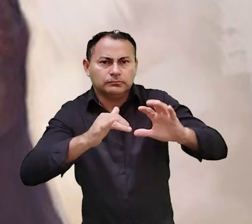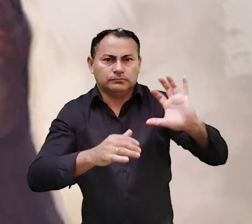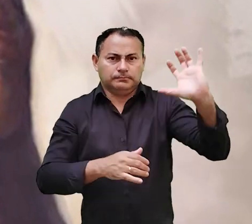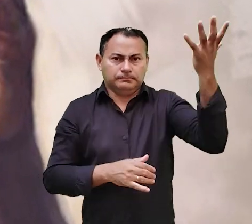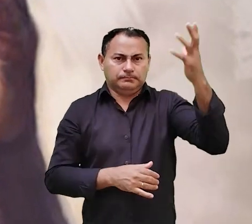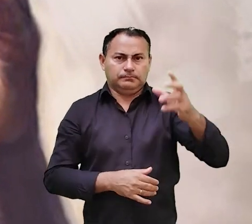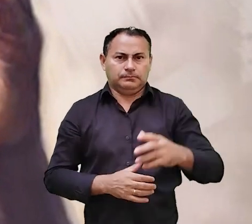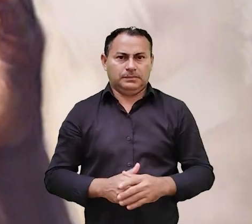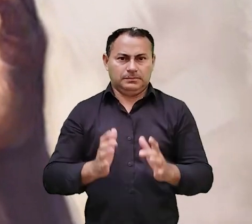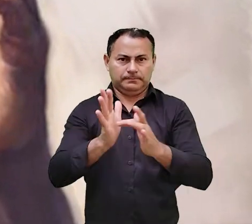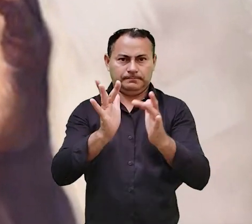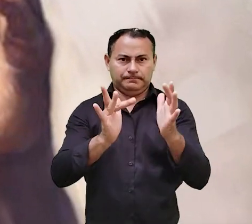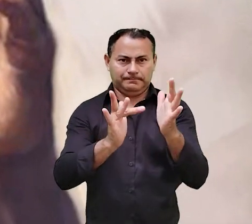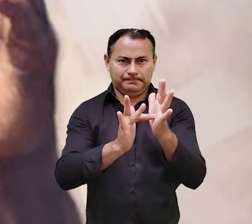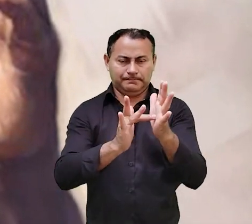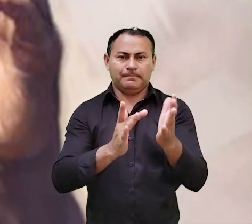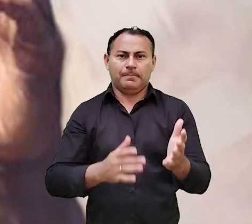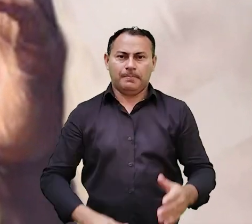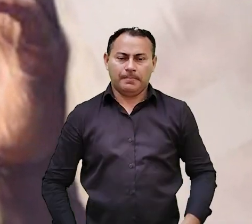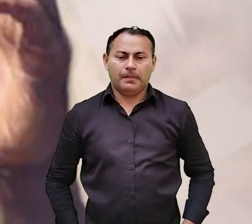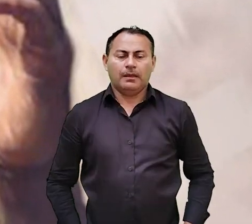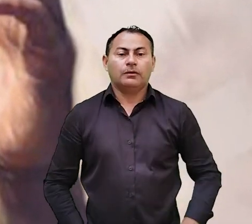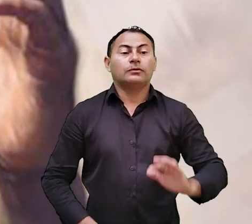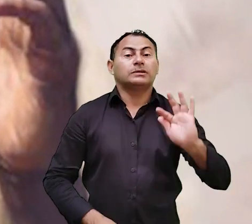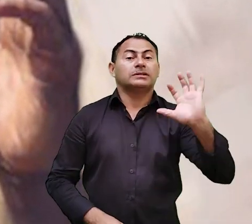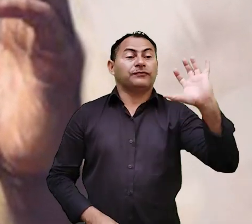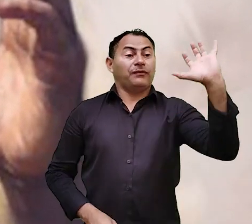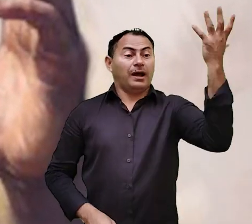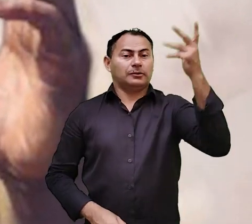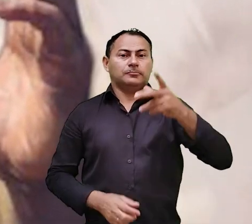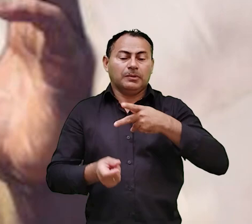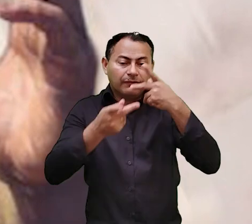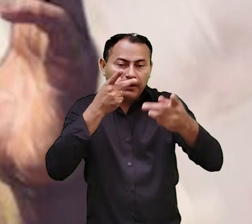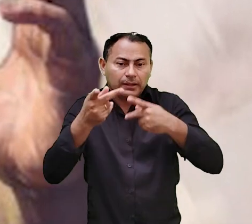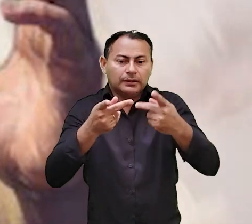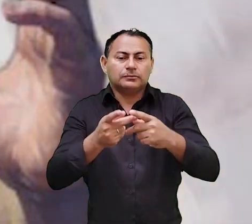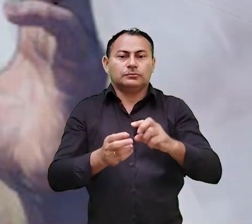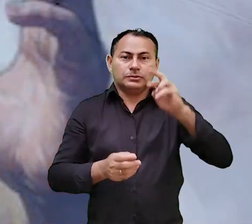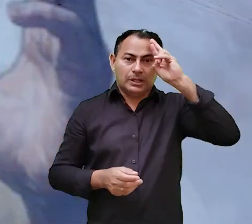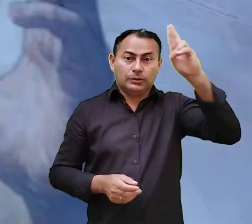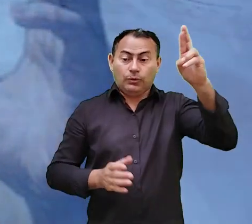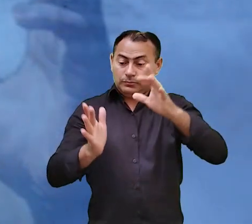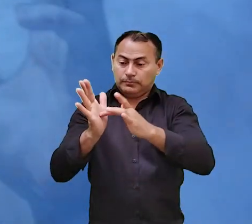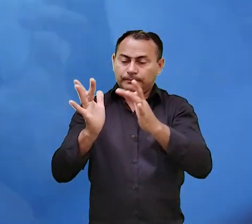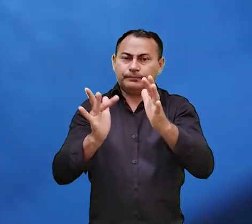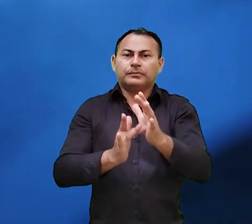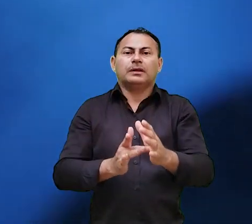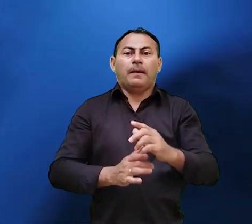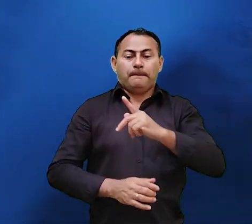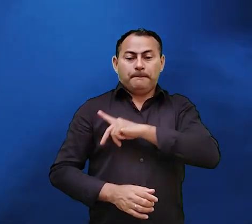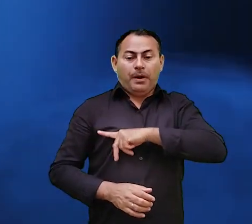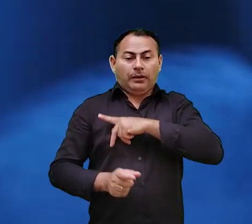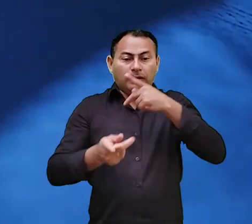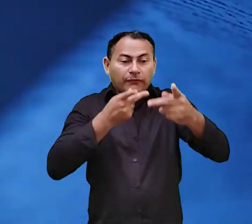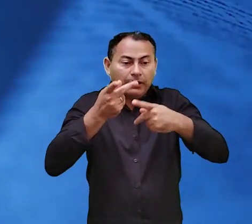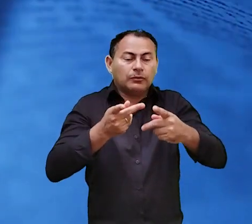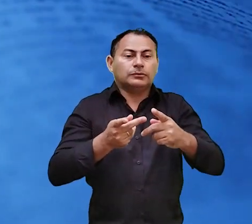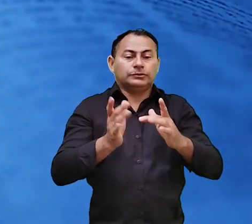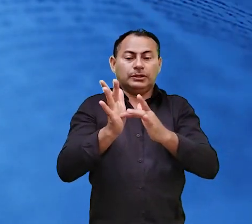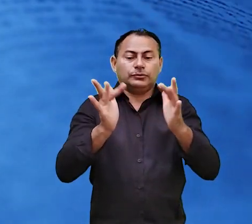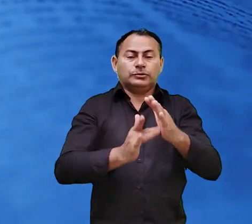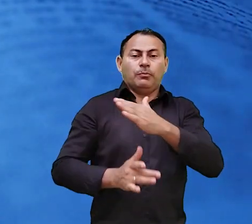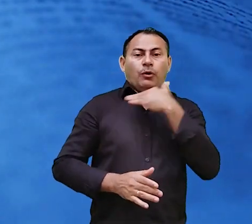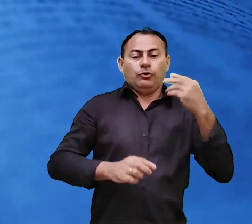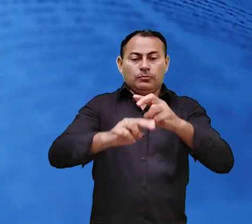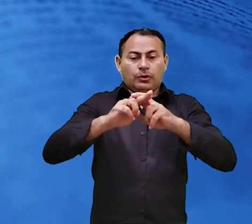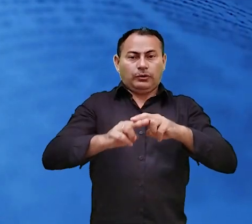anunciou o fato a respeito de Jesus Cristo. Os fatos, claro, a respeito do Senhor Jesus. Ele disse que Jesus morreu